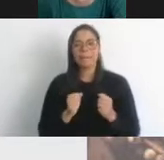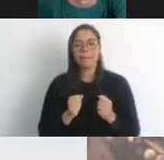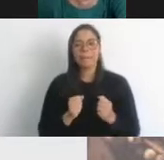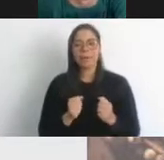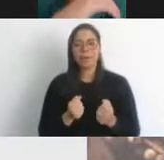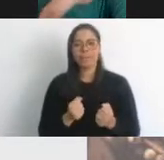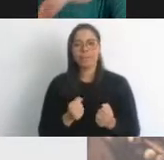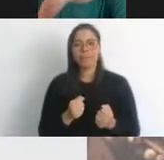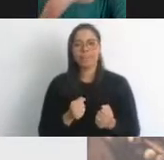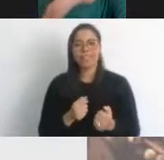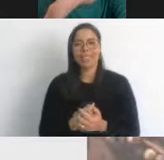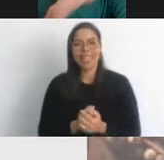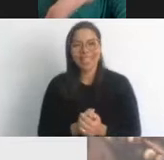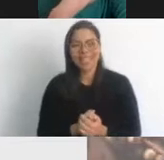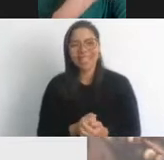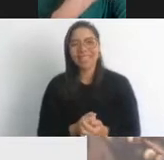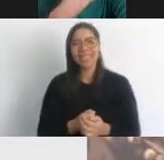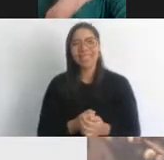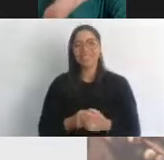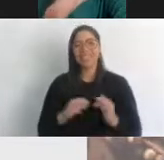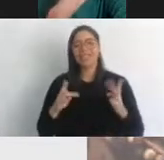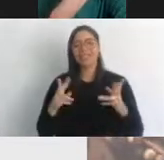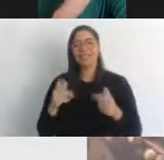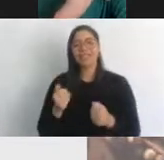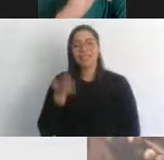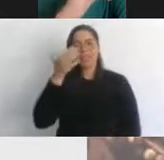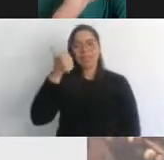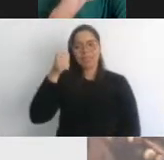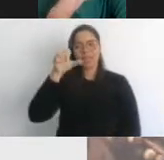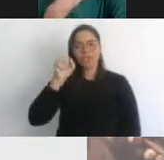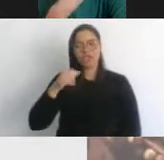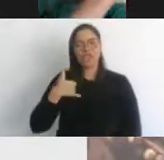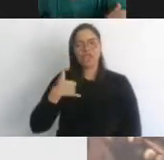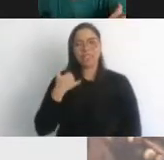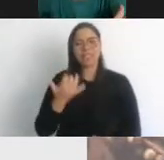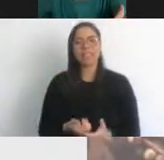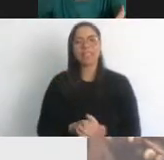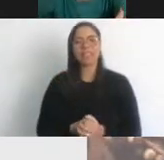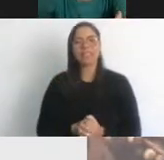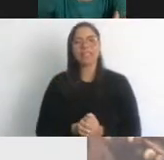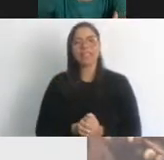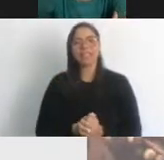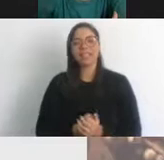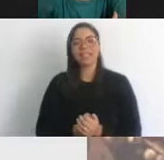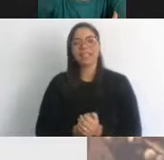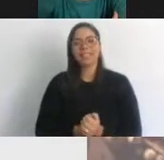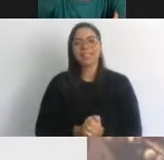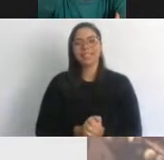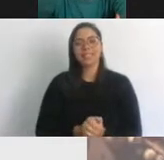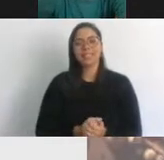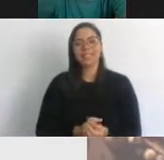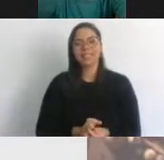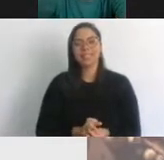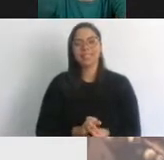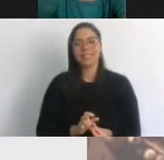e Pode ficar à vontade de 18 anos tem que tem coisa que não dá para não